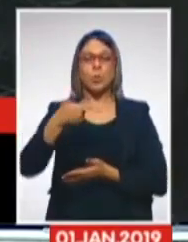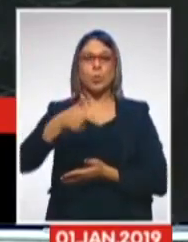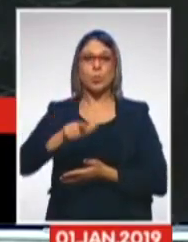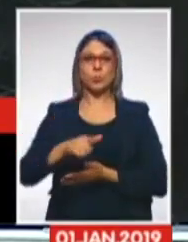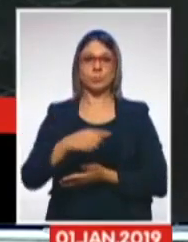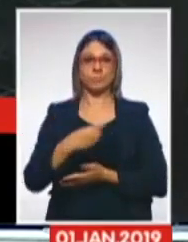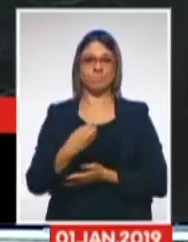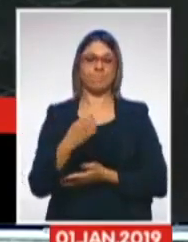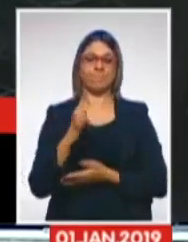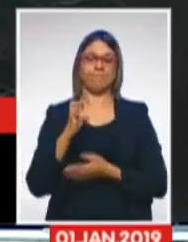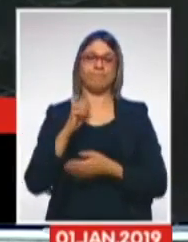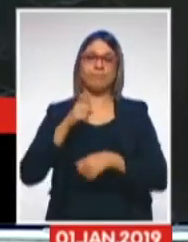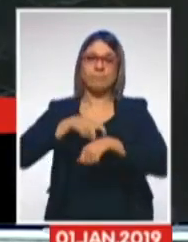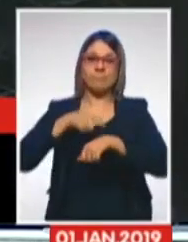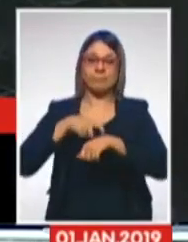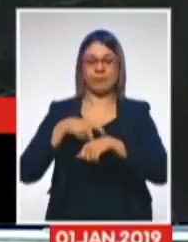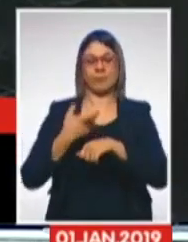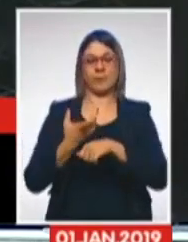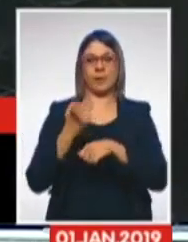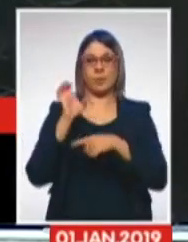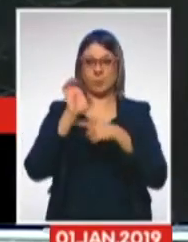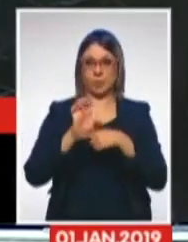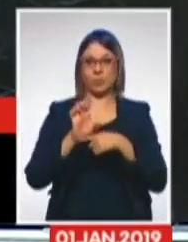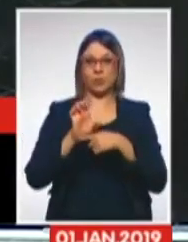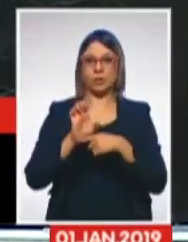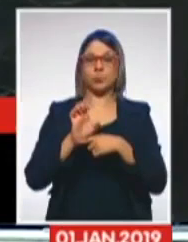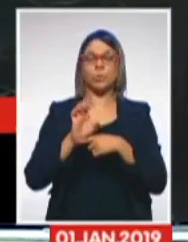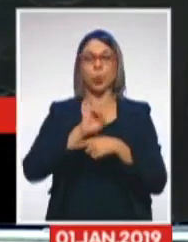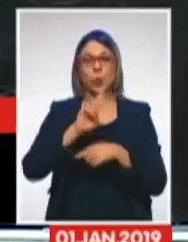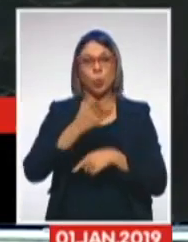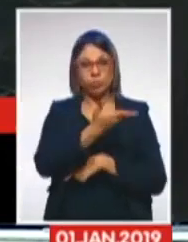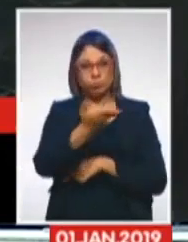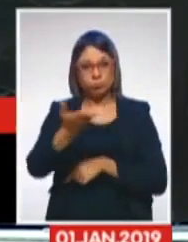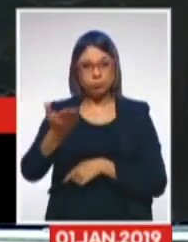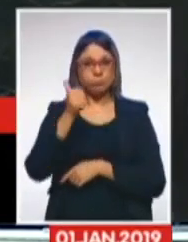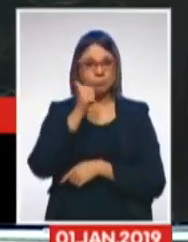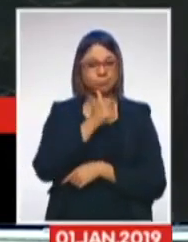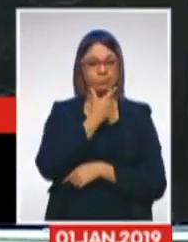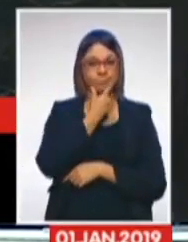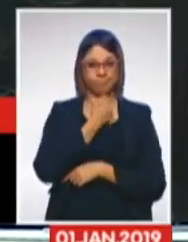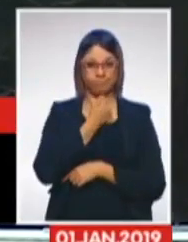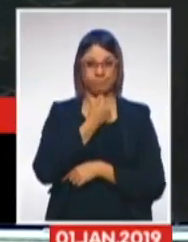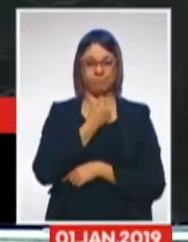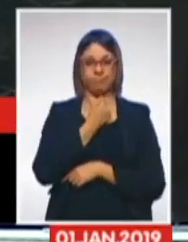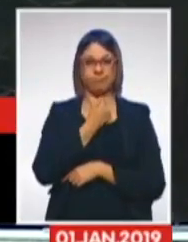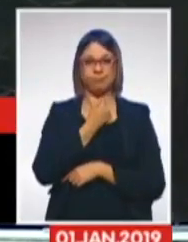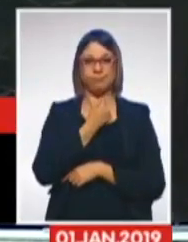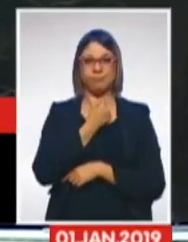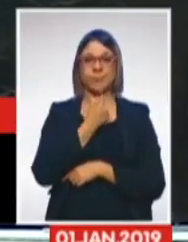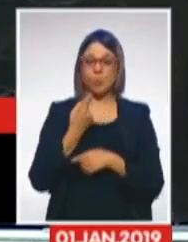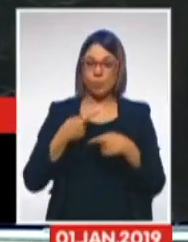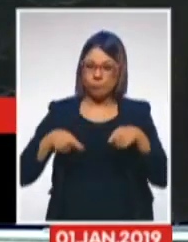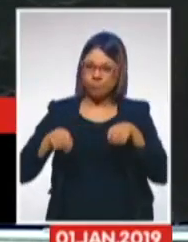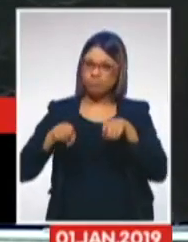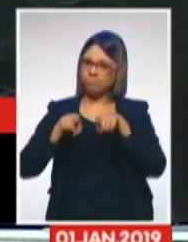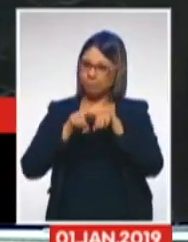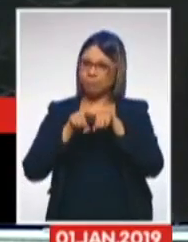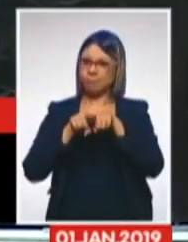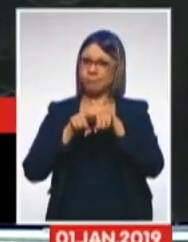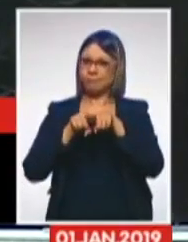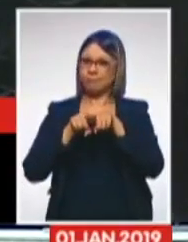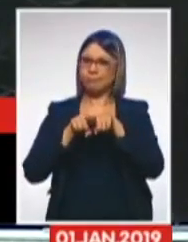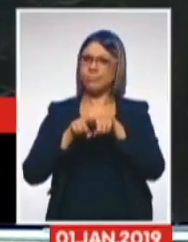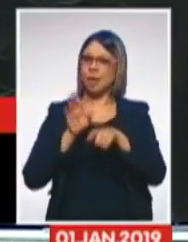capítulo do nosso Estado, com os nomes dos senhores e das senhoras, como parceiros que ajudaram